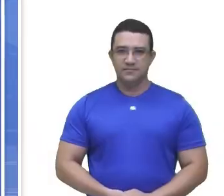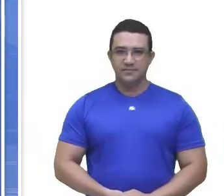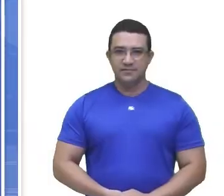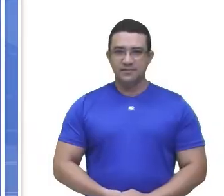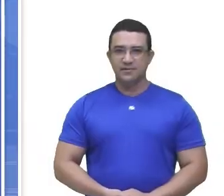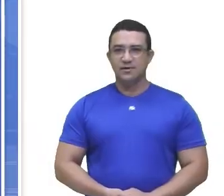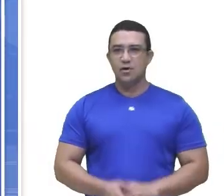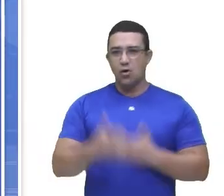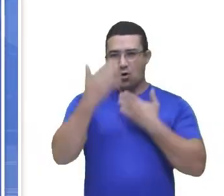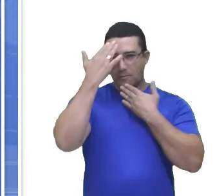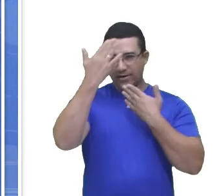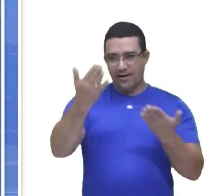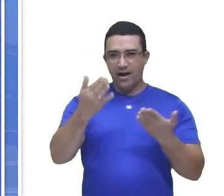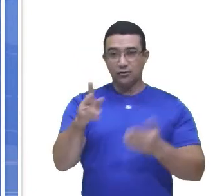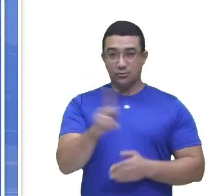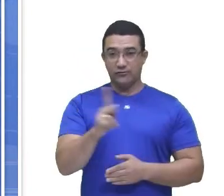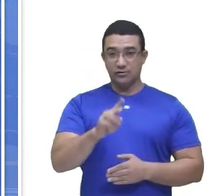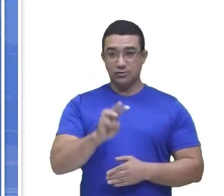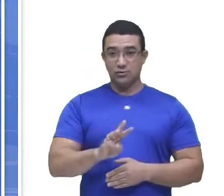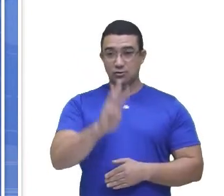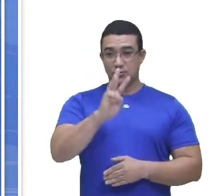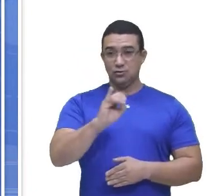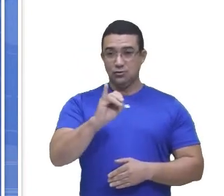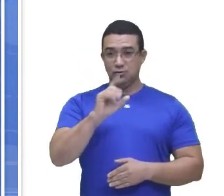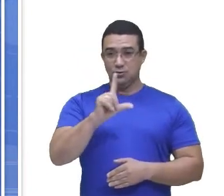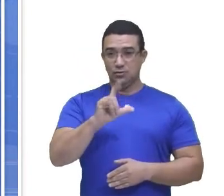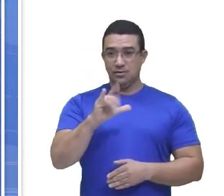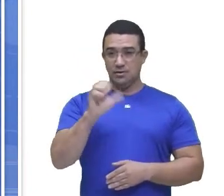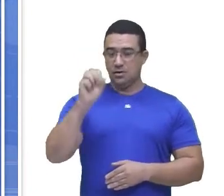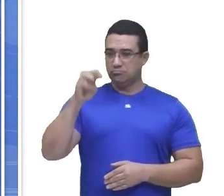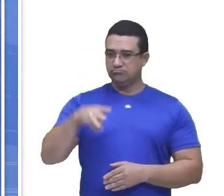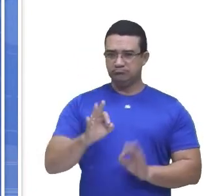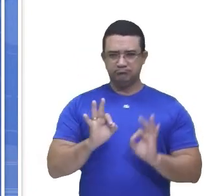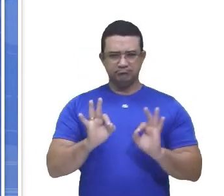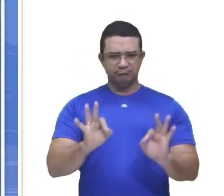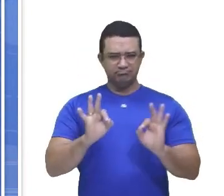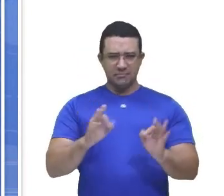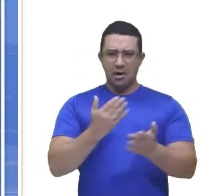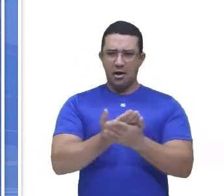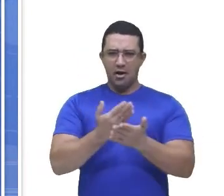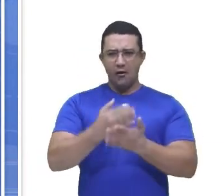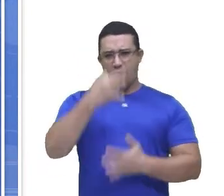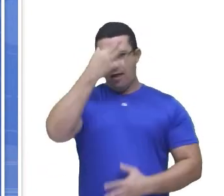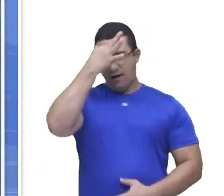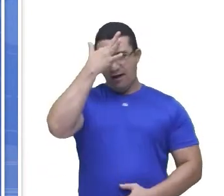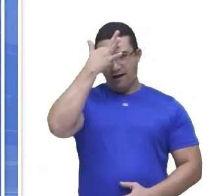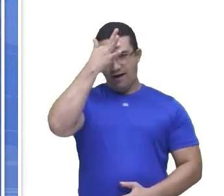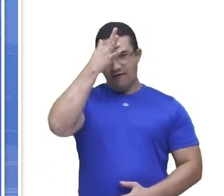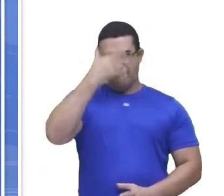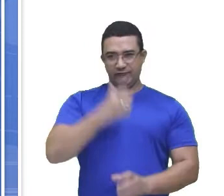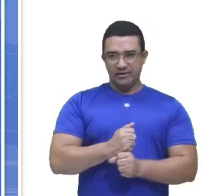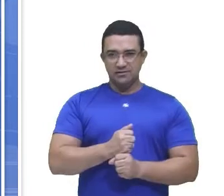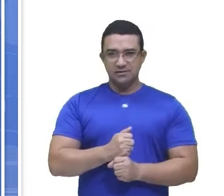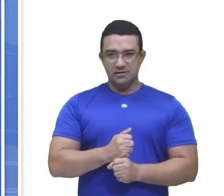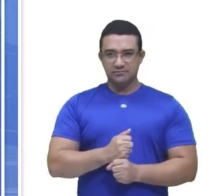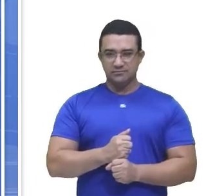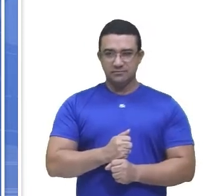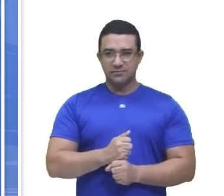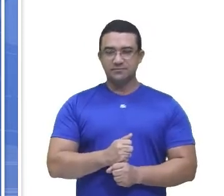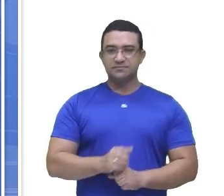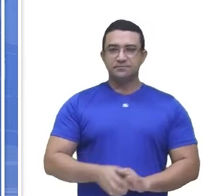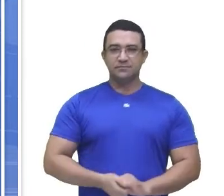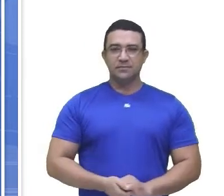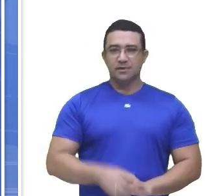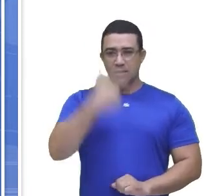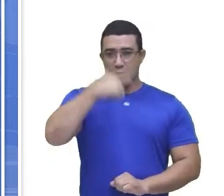Obrigado aí, professor William. Excelente aula de física, ok? E nossos alunos é que saem ganhando, né, professor? Bom,